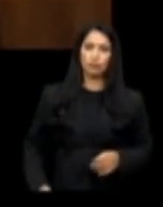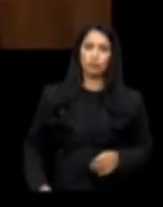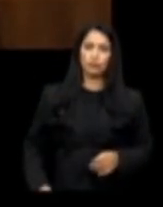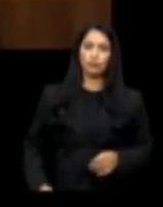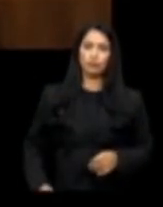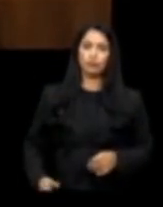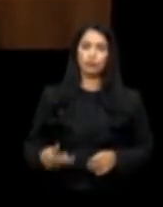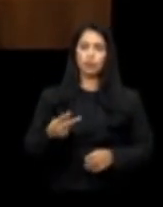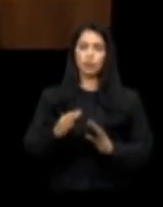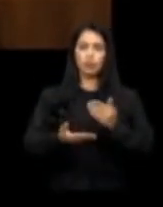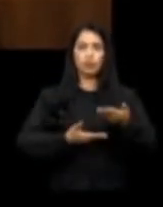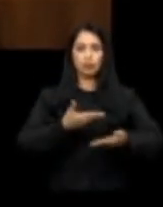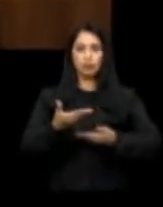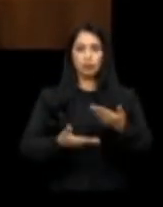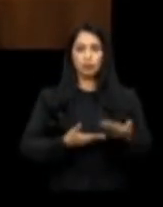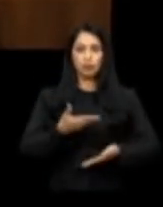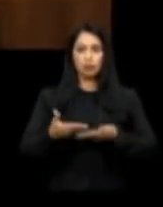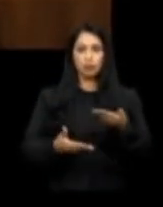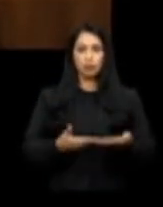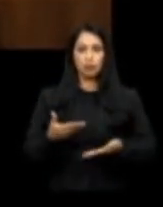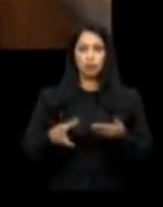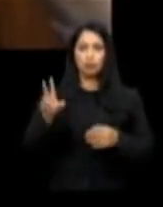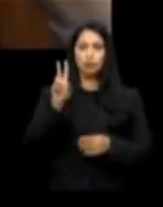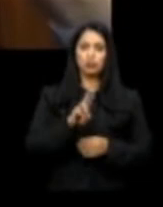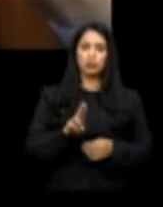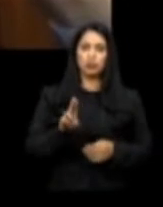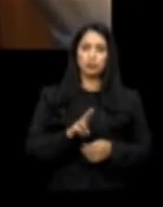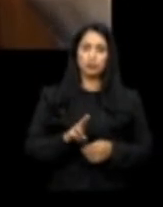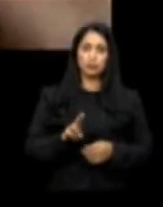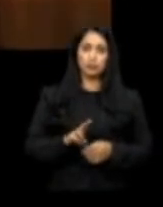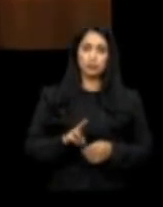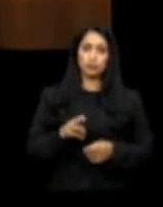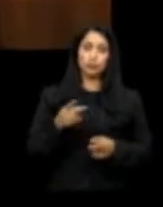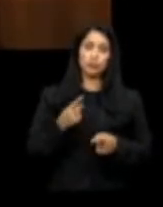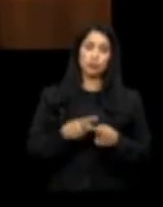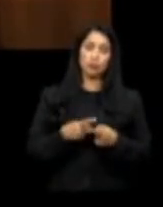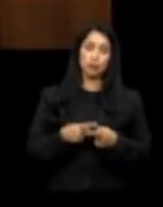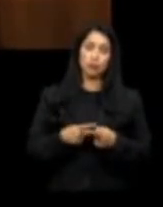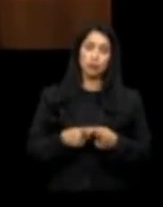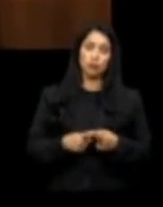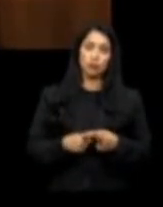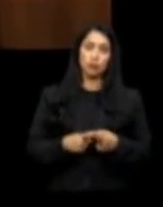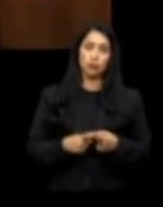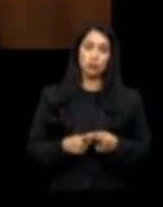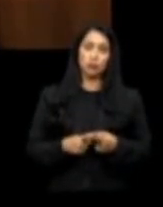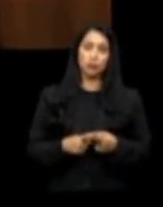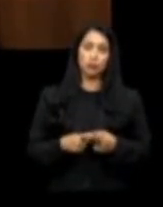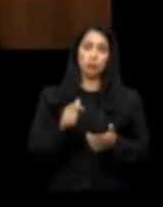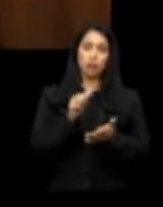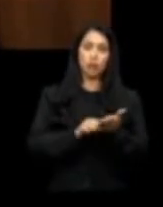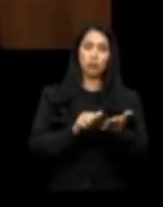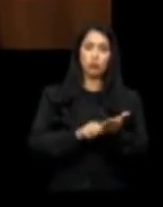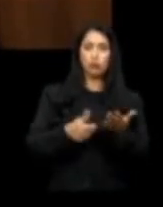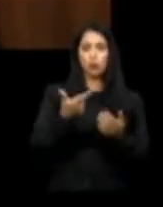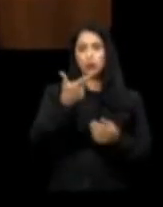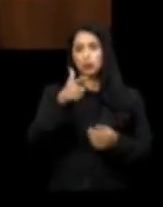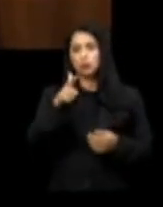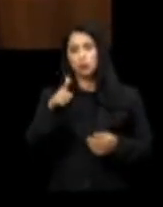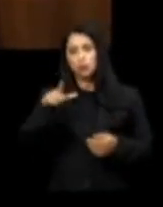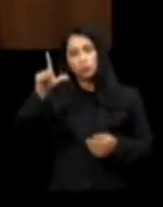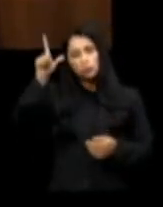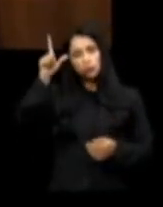nas suas relações com os usuários. Daí porque autores como Lex e outros